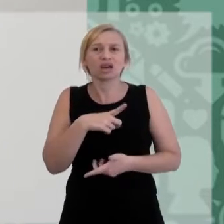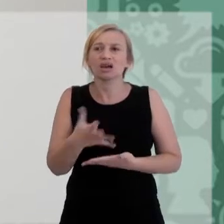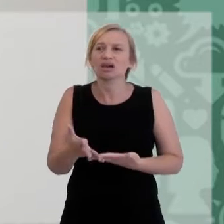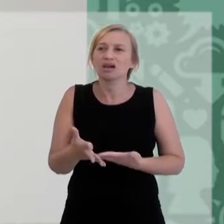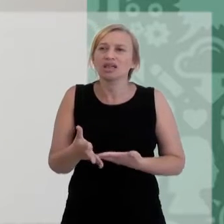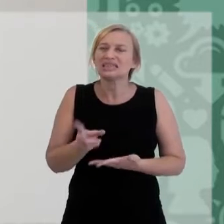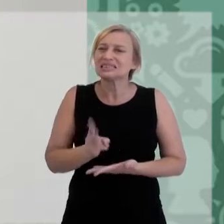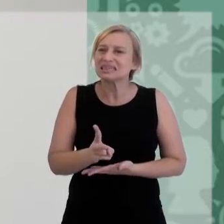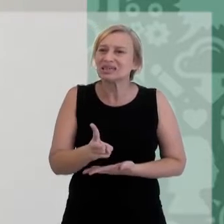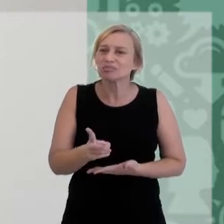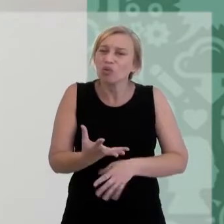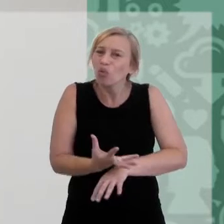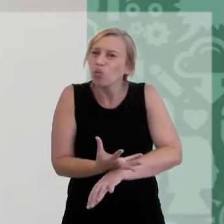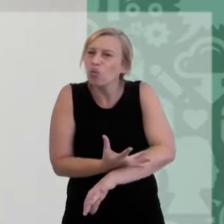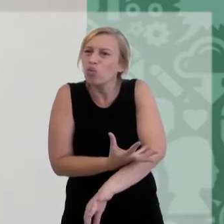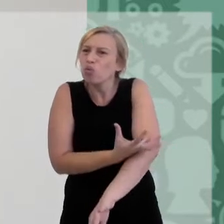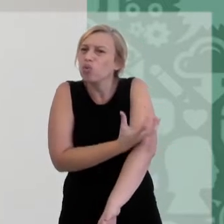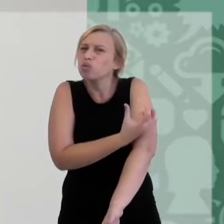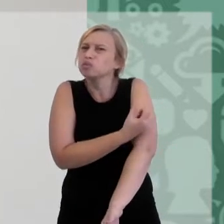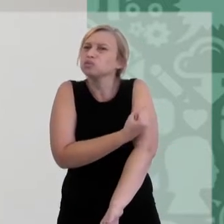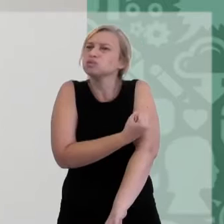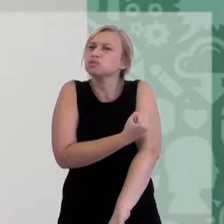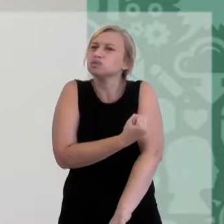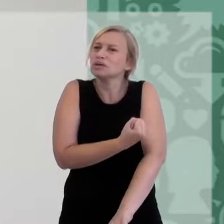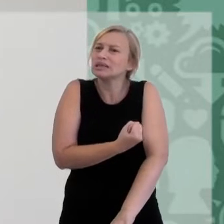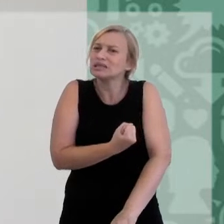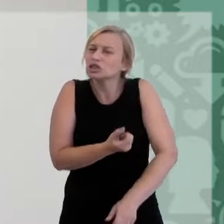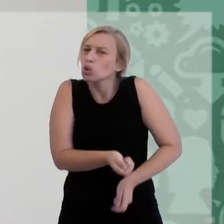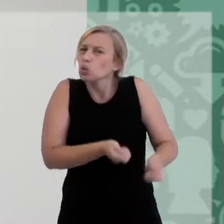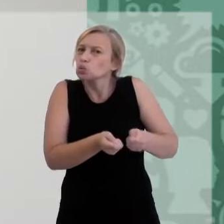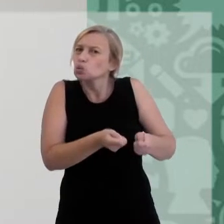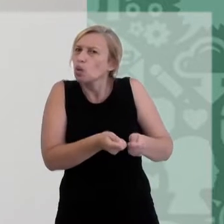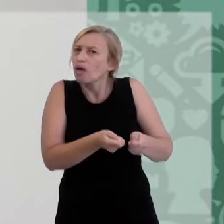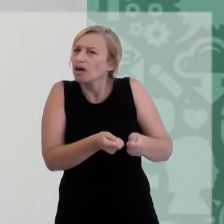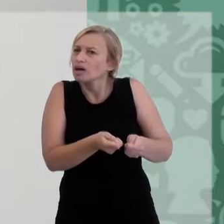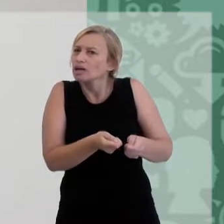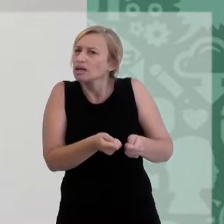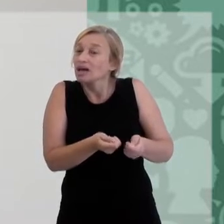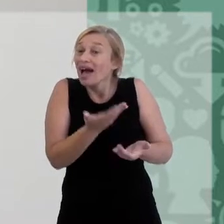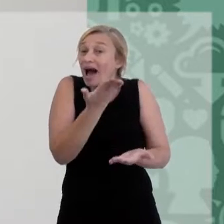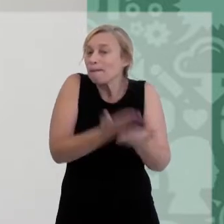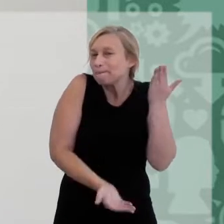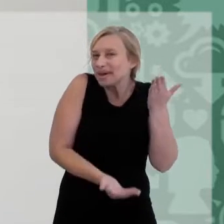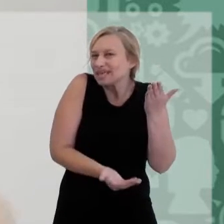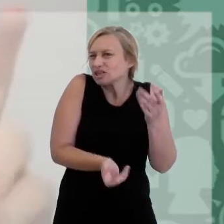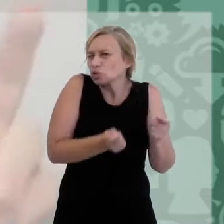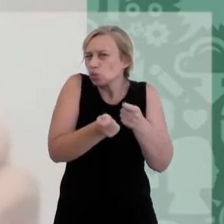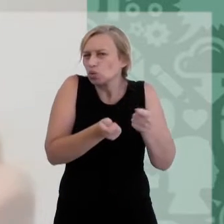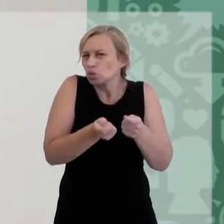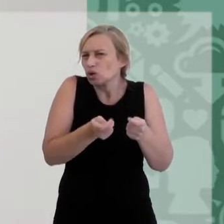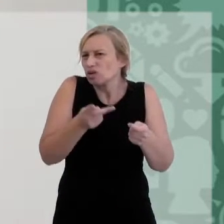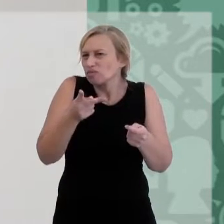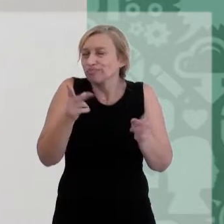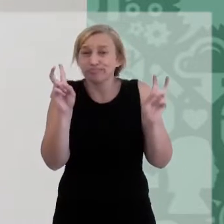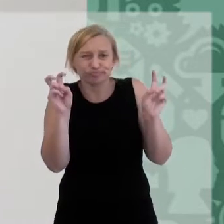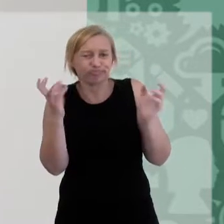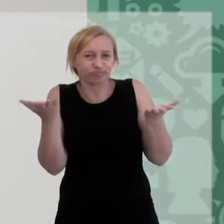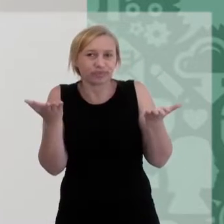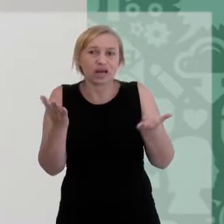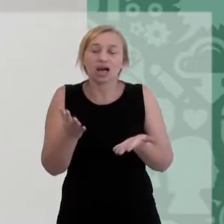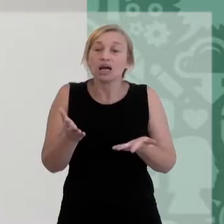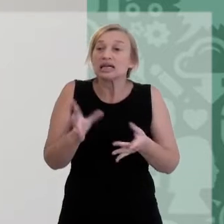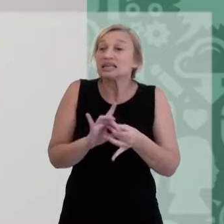sempre tendo as emoções ali muito bem manejadas. A perda do controle, entre algumas aspas,